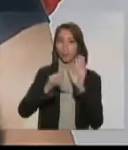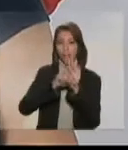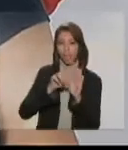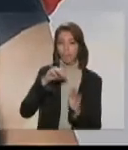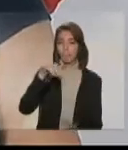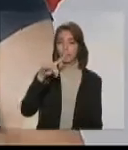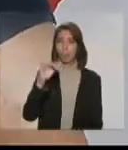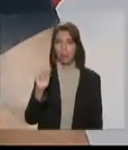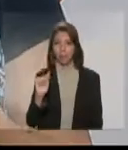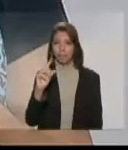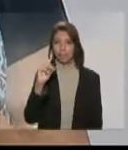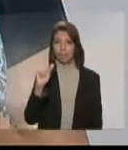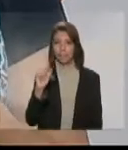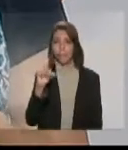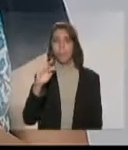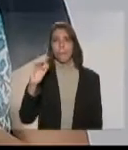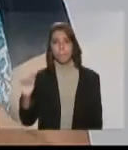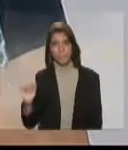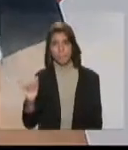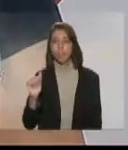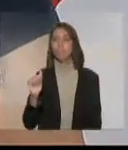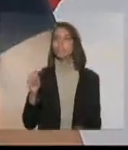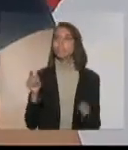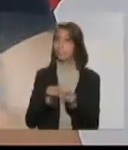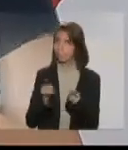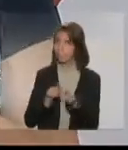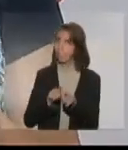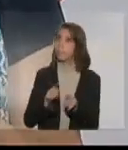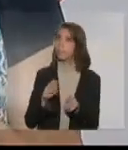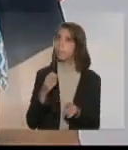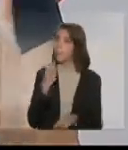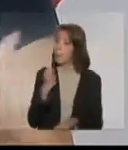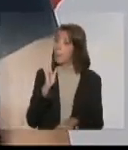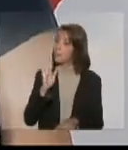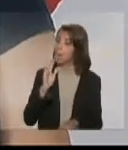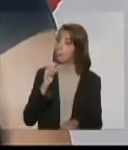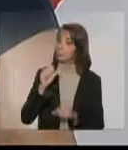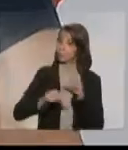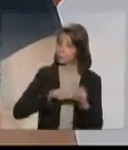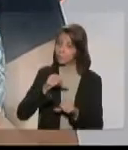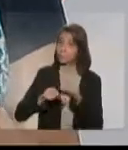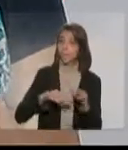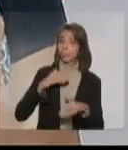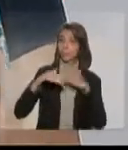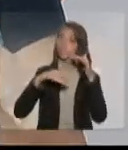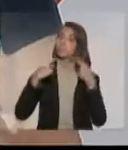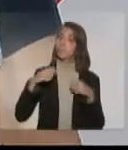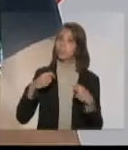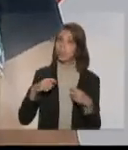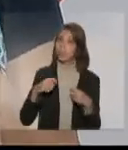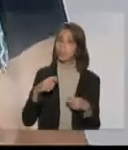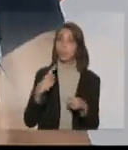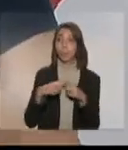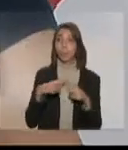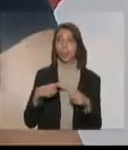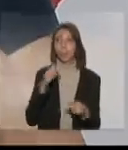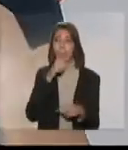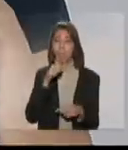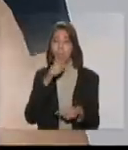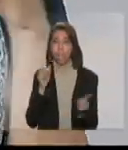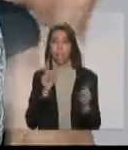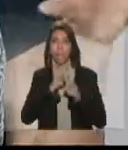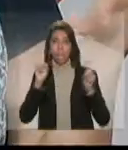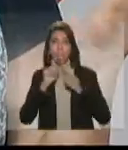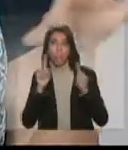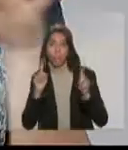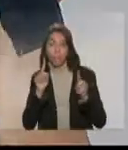a lei maria da penha mas também é uma lei que na minha opinião o primeiro ainda precisa ser melhorada porque o que acontece com essa mulher pode denunciar